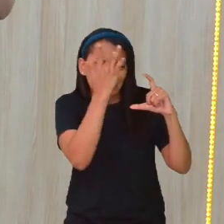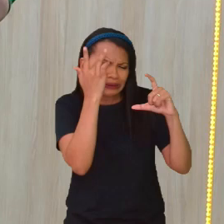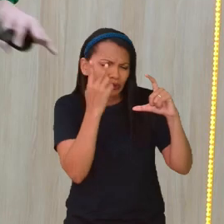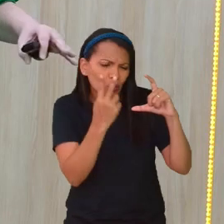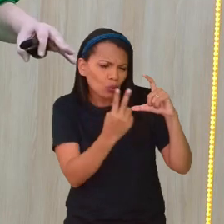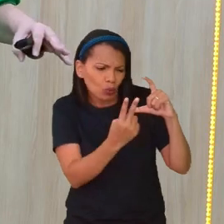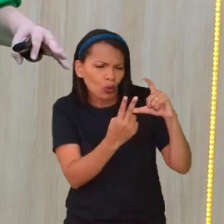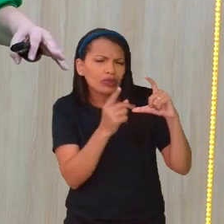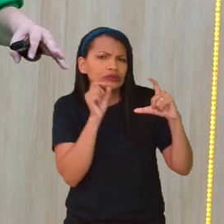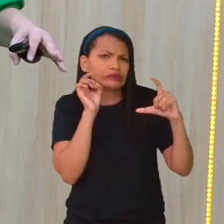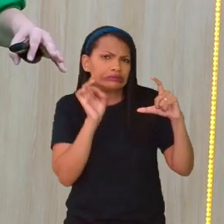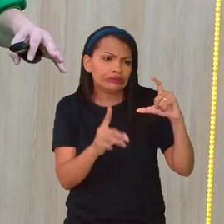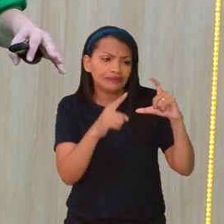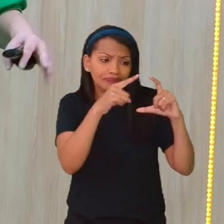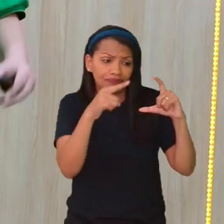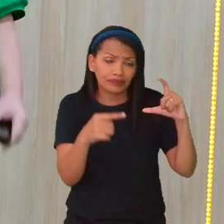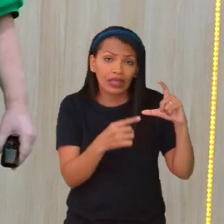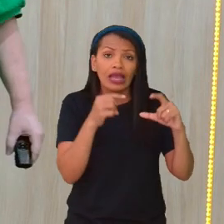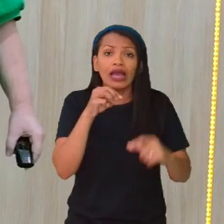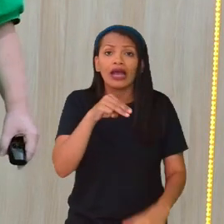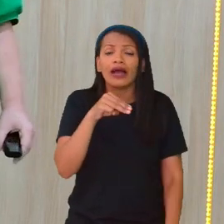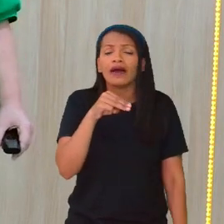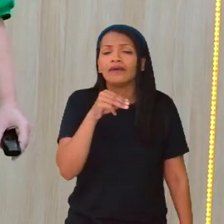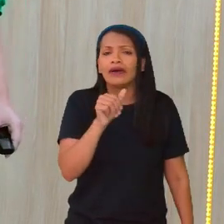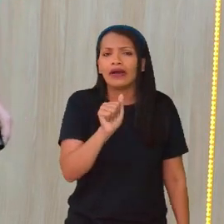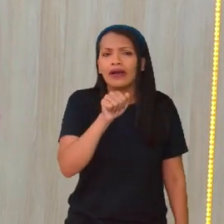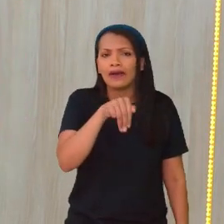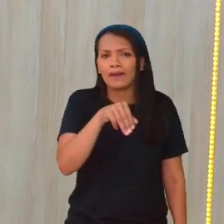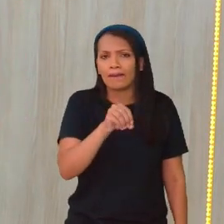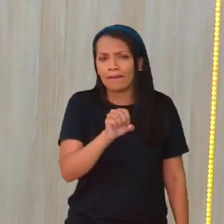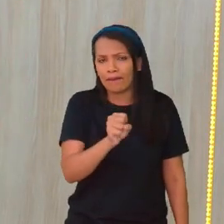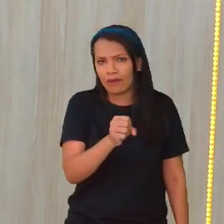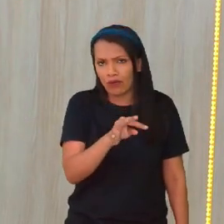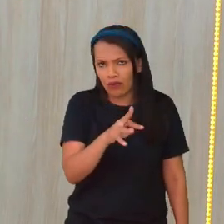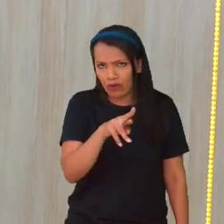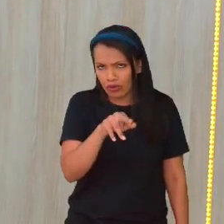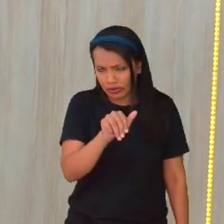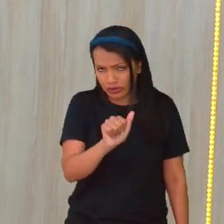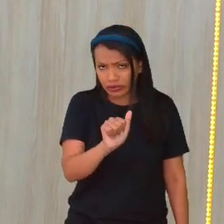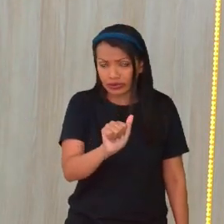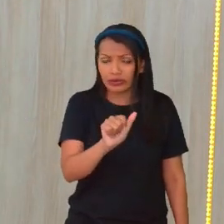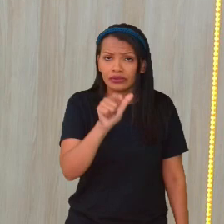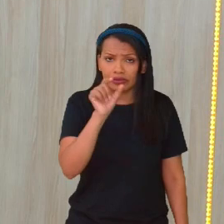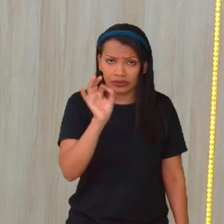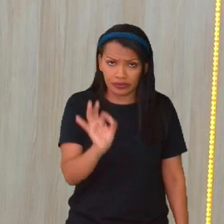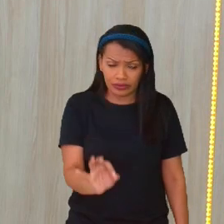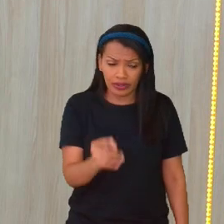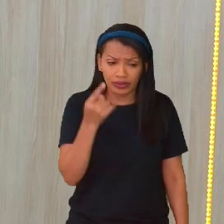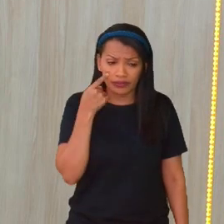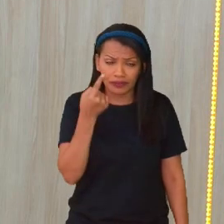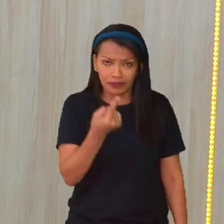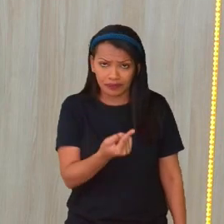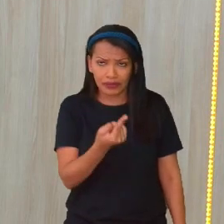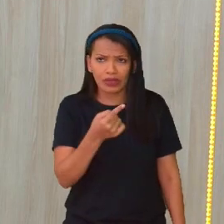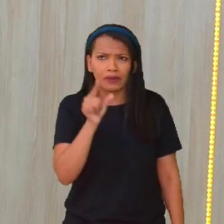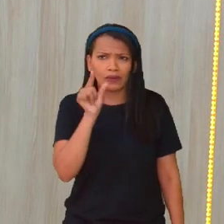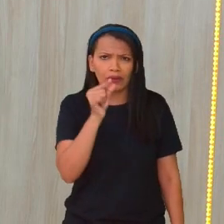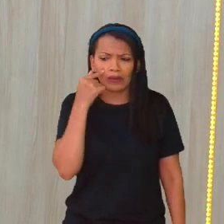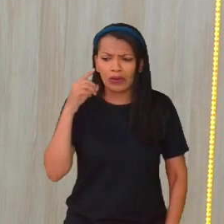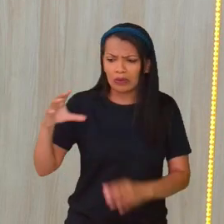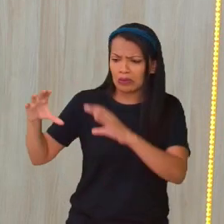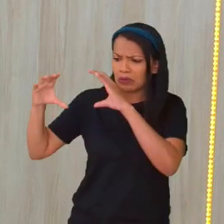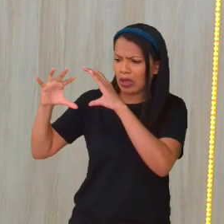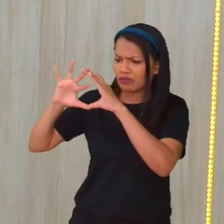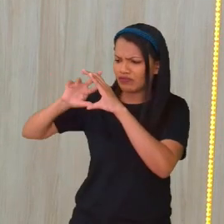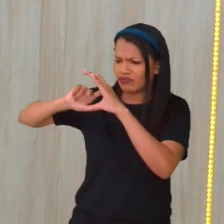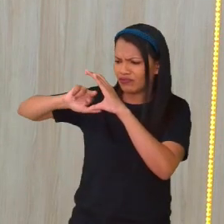não cabe para a gente discutir aqui. É assunto de estudo lá para frente. Eu acho que até, não sei se o ensino